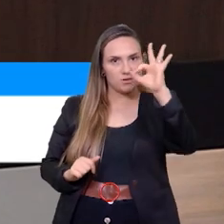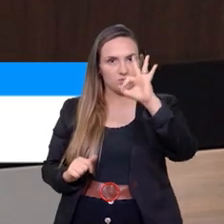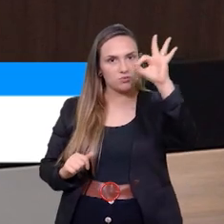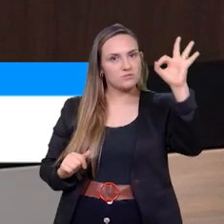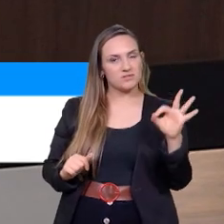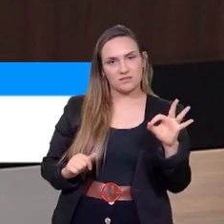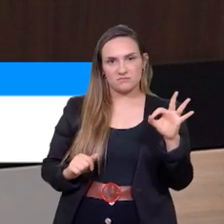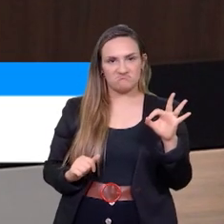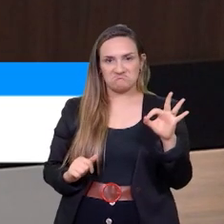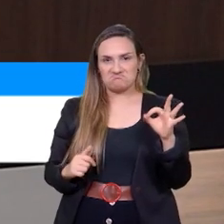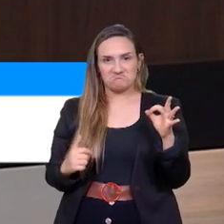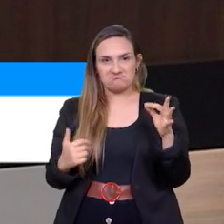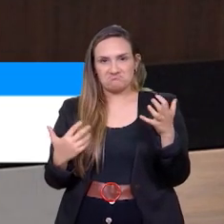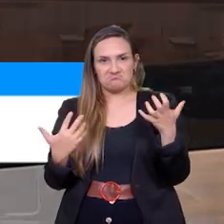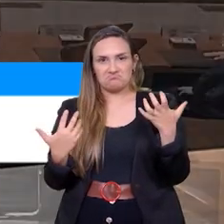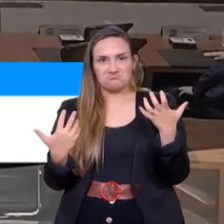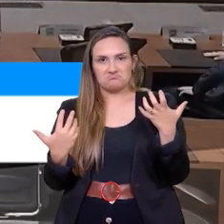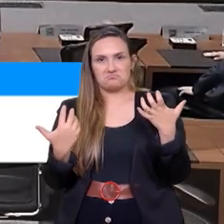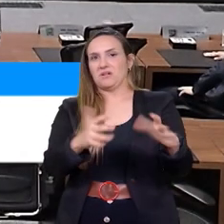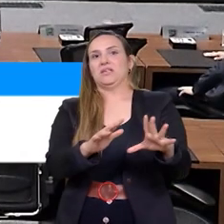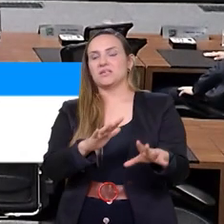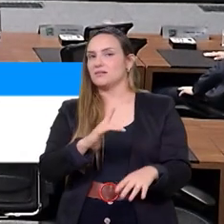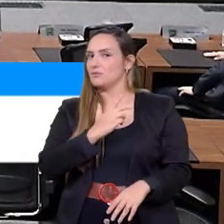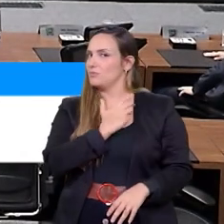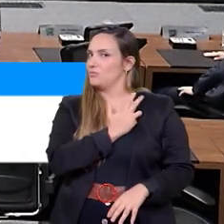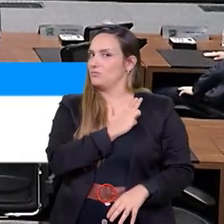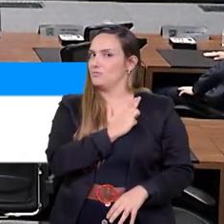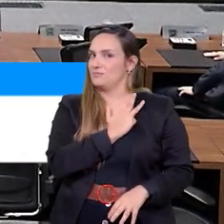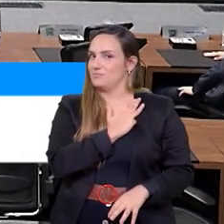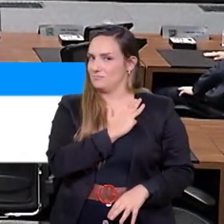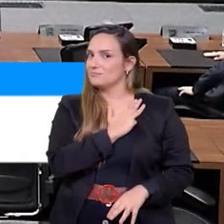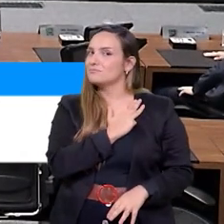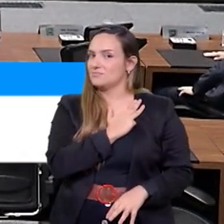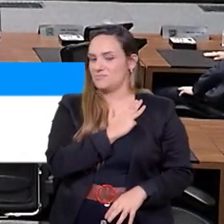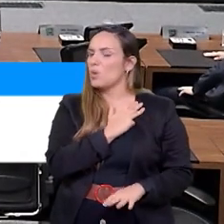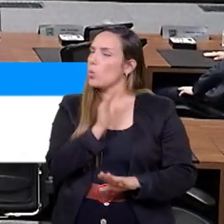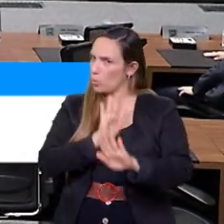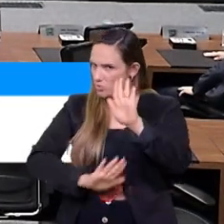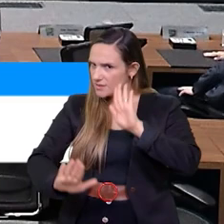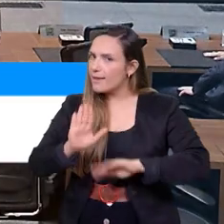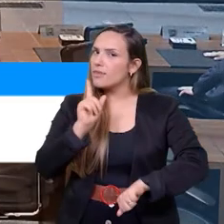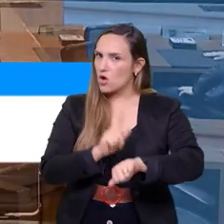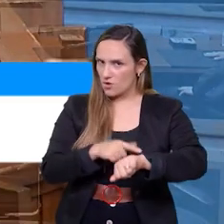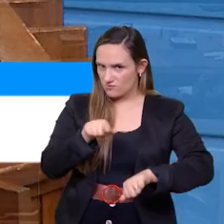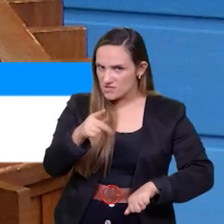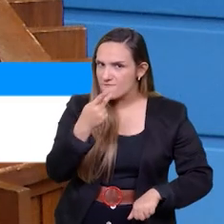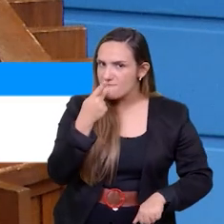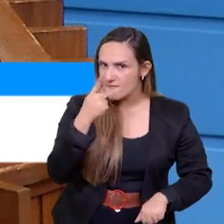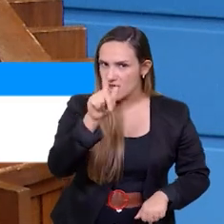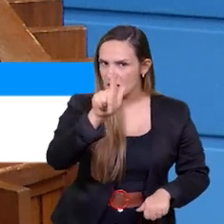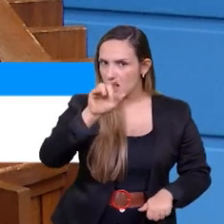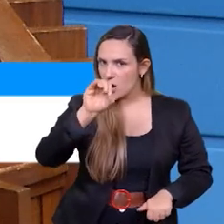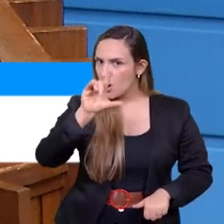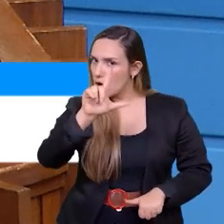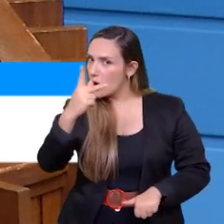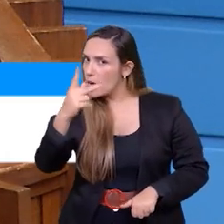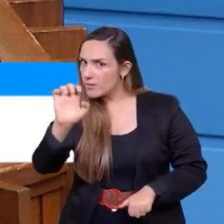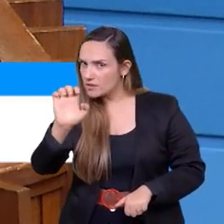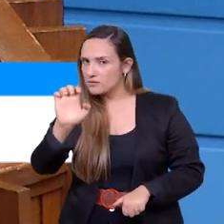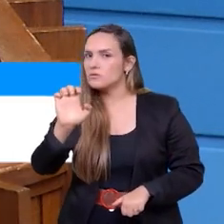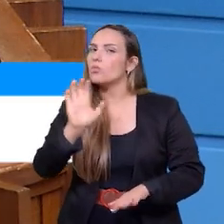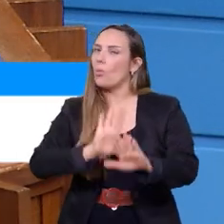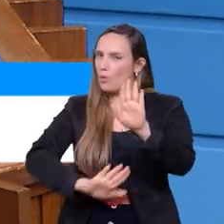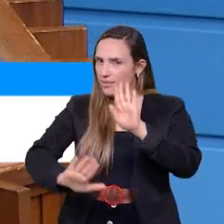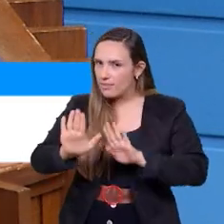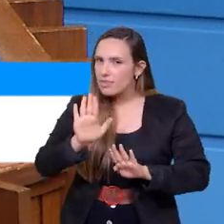74% não escolheram o Lula cuidado cuidado com